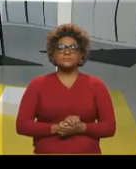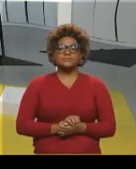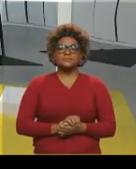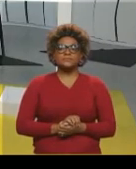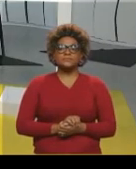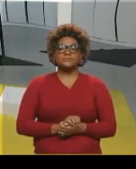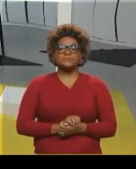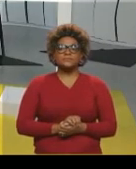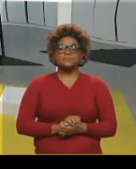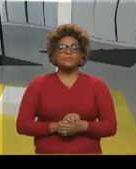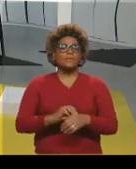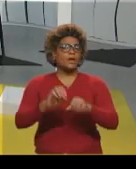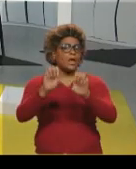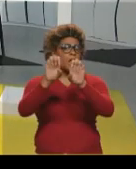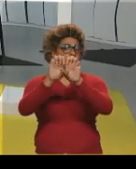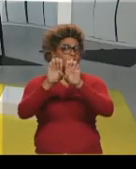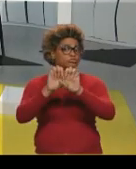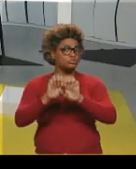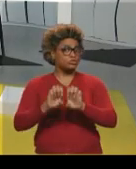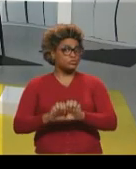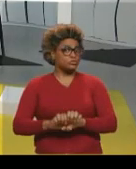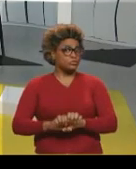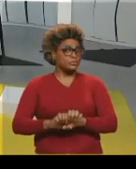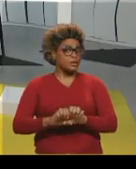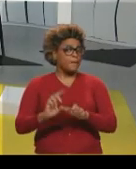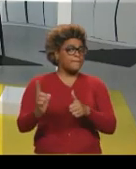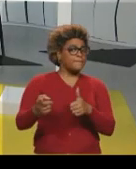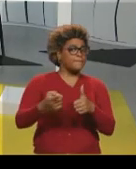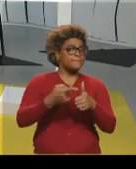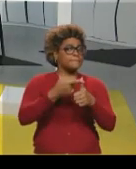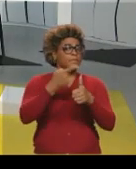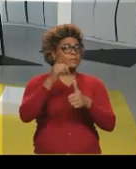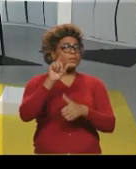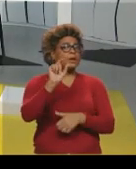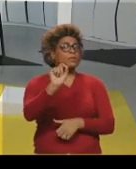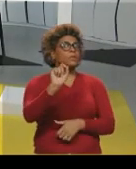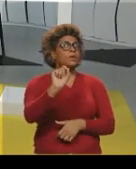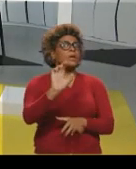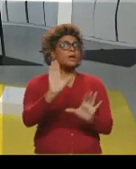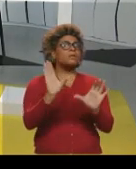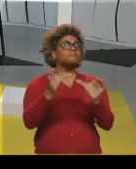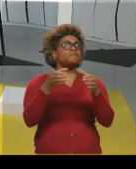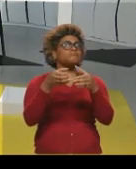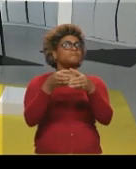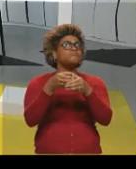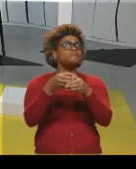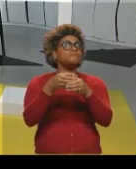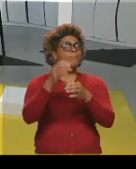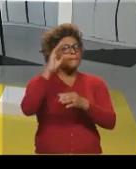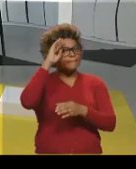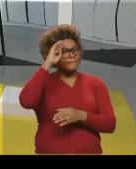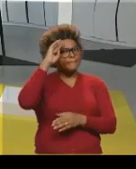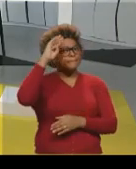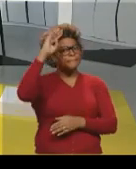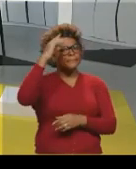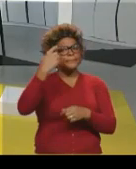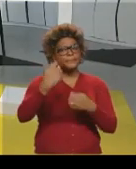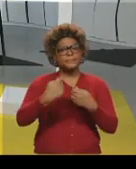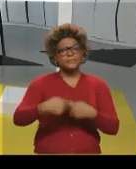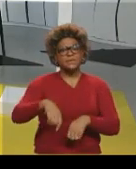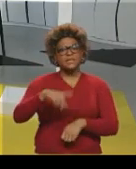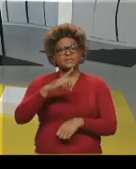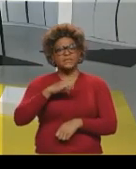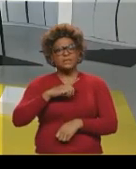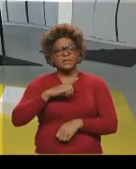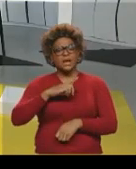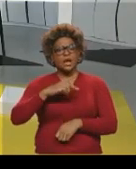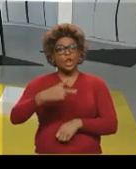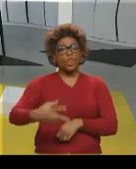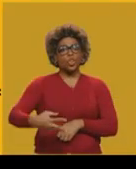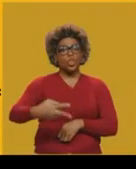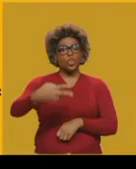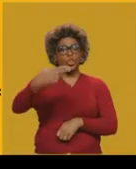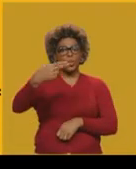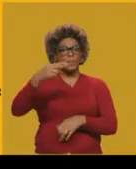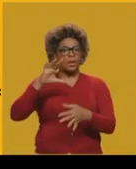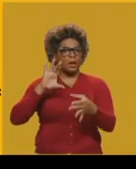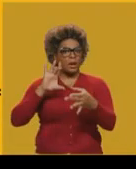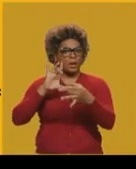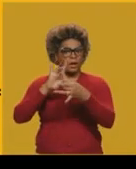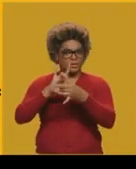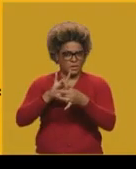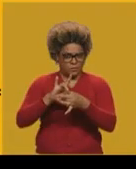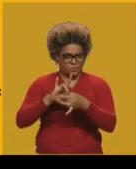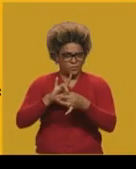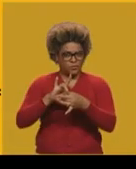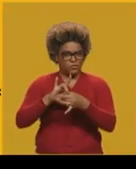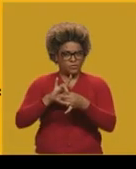Então, na estrutura, vamos primeiro ver qual que é a cadeia principal. A cadeia principal tem que ter a dupla ligação e, além de ter a